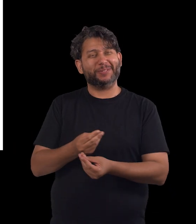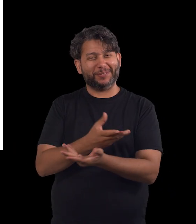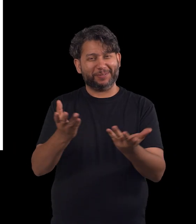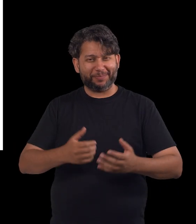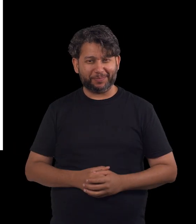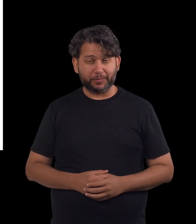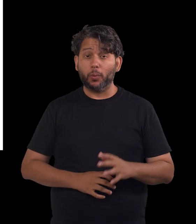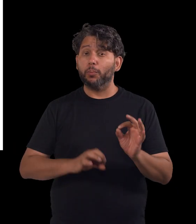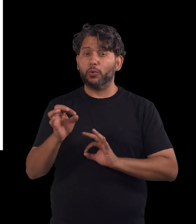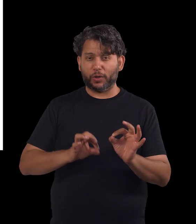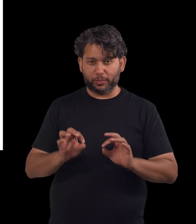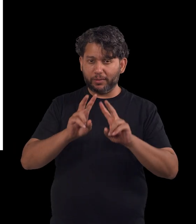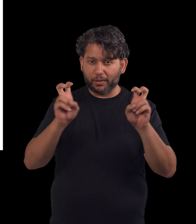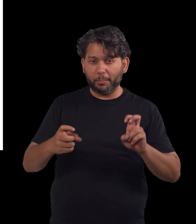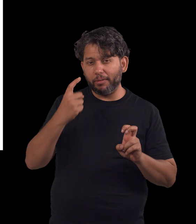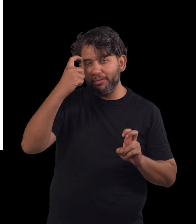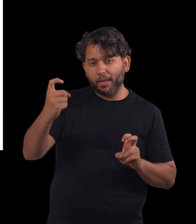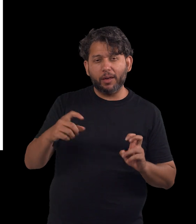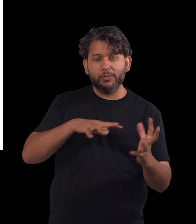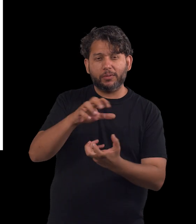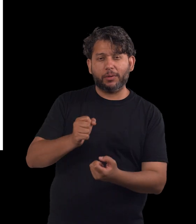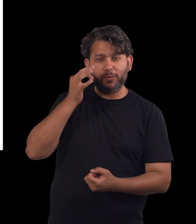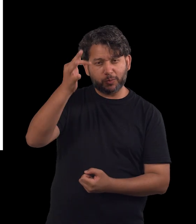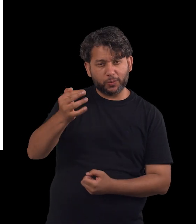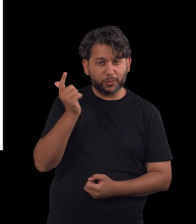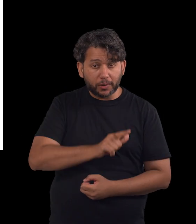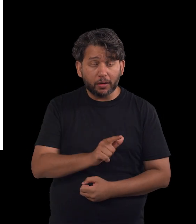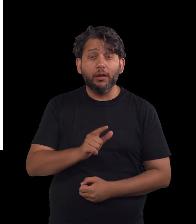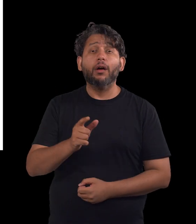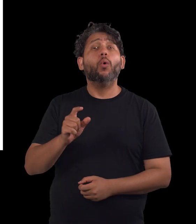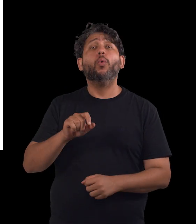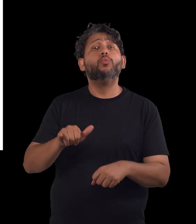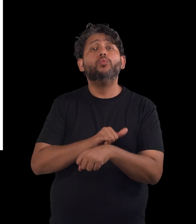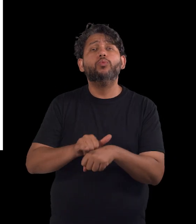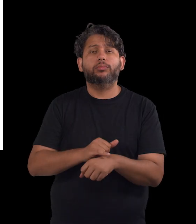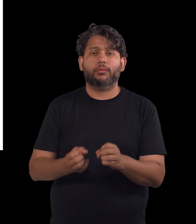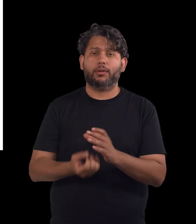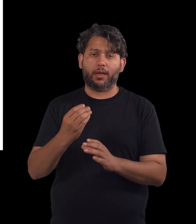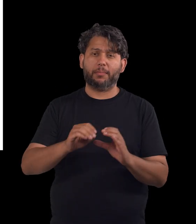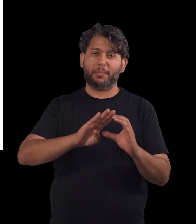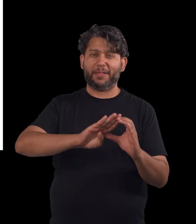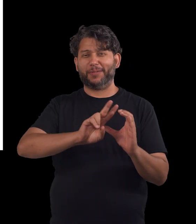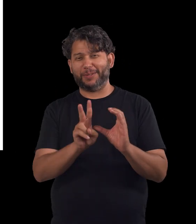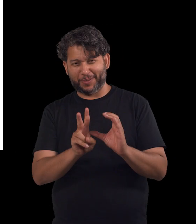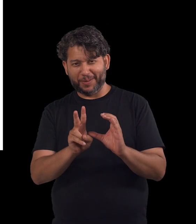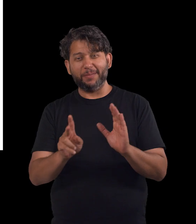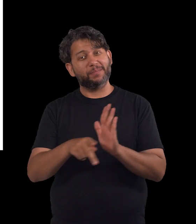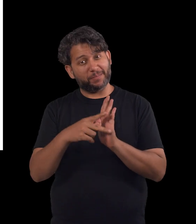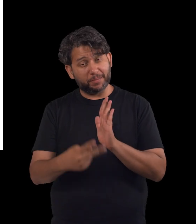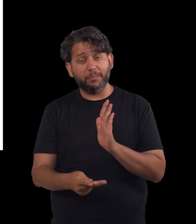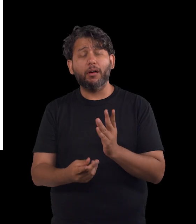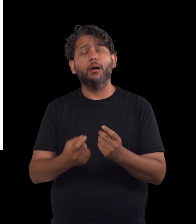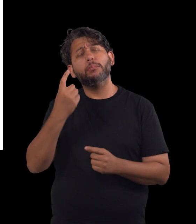O kit pedagógico do projeto Ideias para um Futuro Sustentável, desenvolvido no âmbito dos projetos da Bela Vista